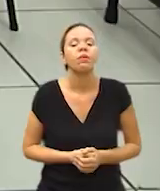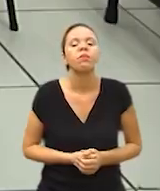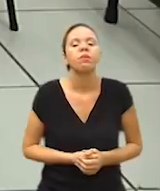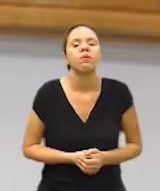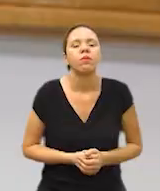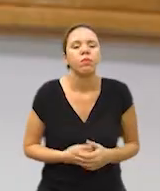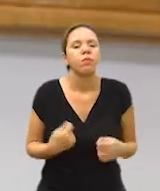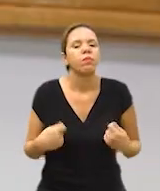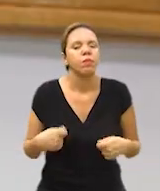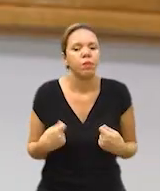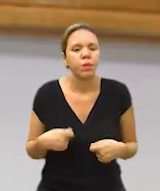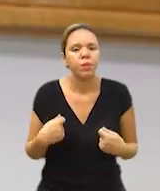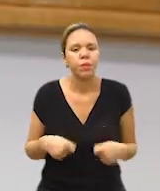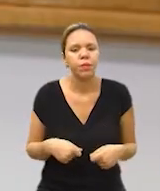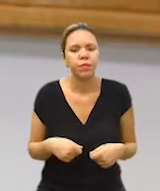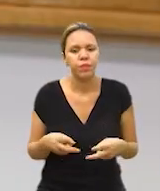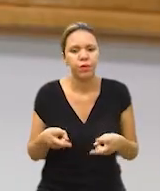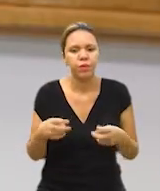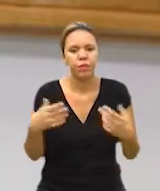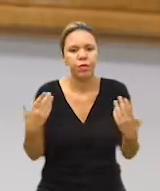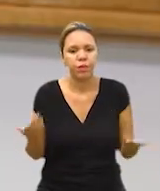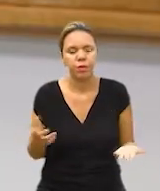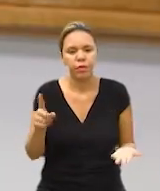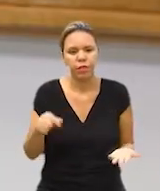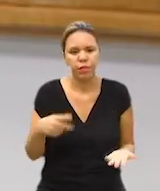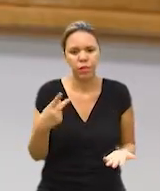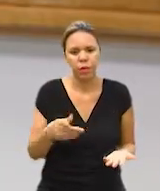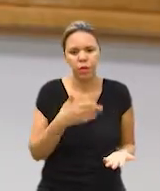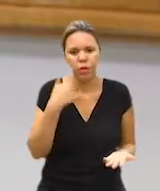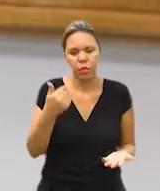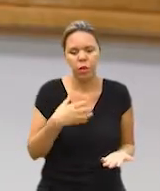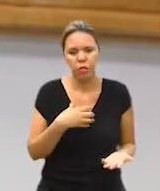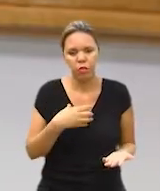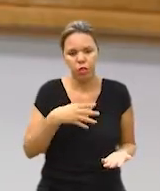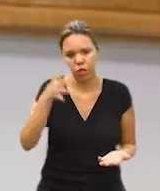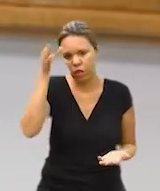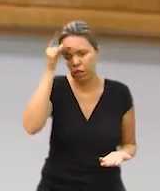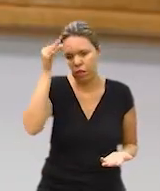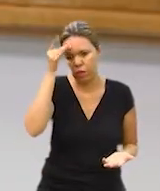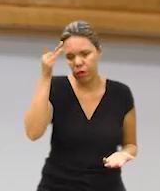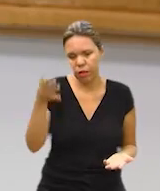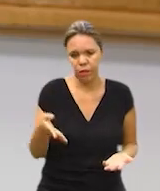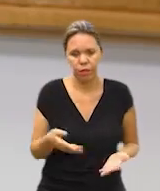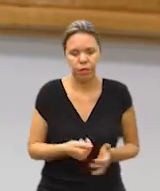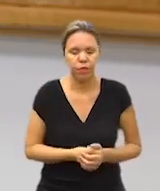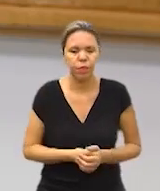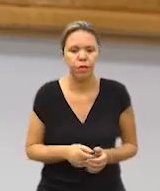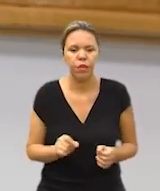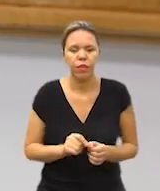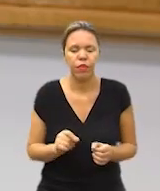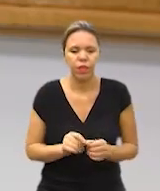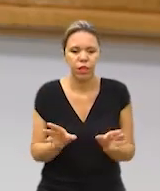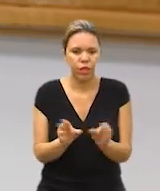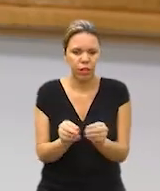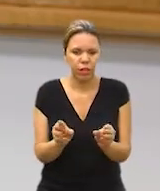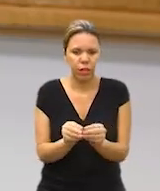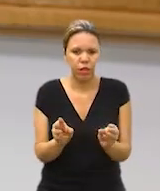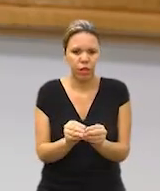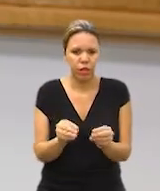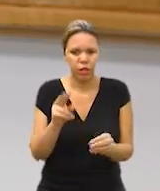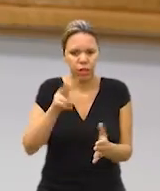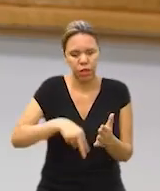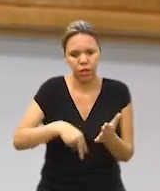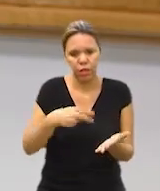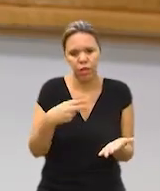ele precisa ver qual é a sua melhor maneira de aprender, né? Ah, é fazendo resumo, é